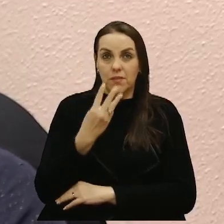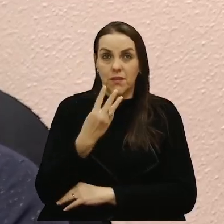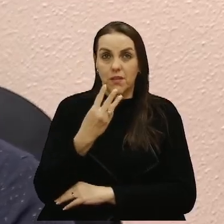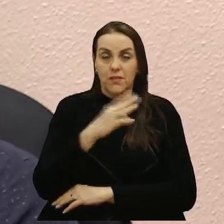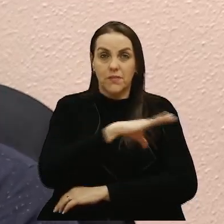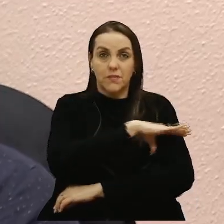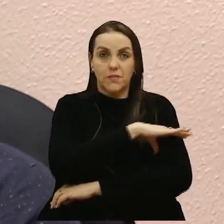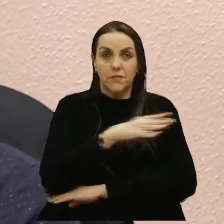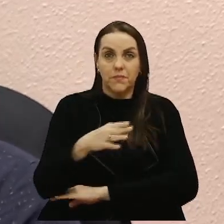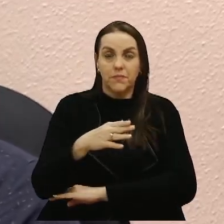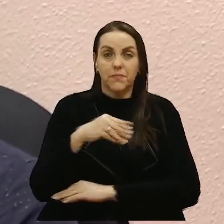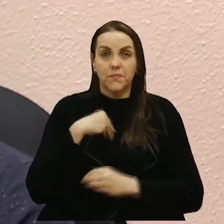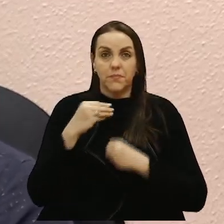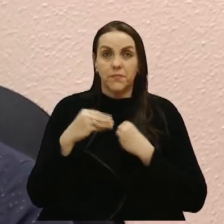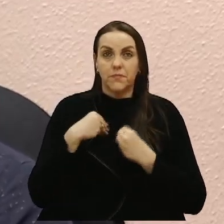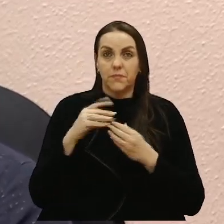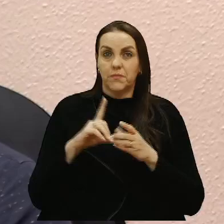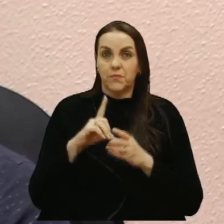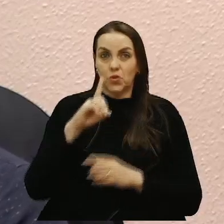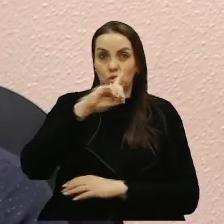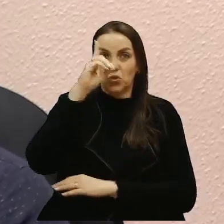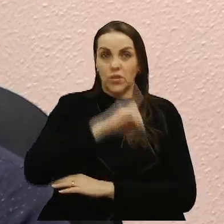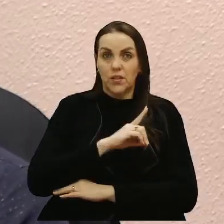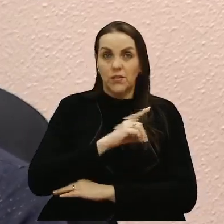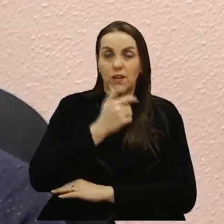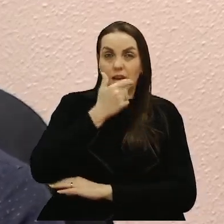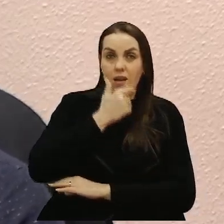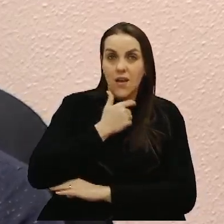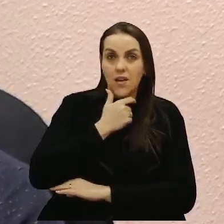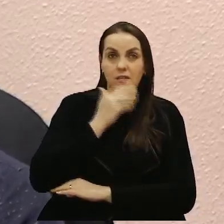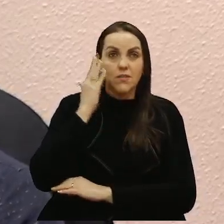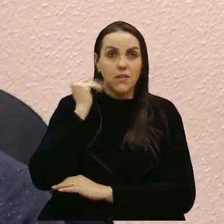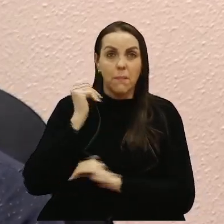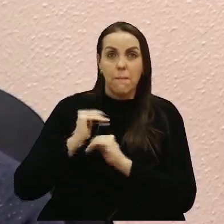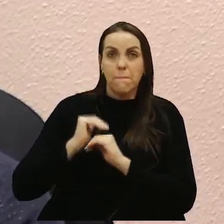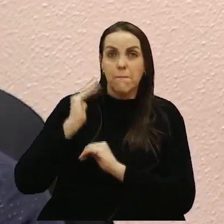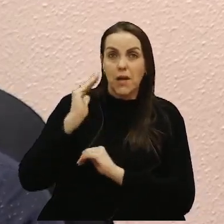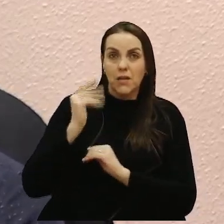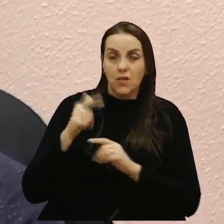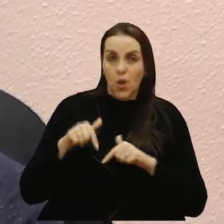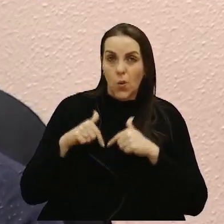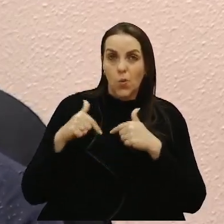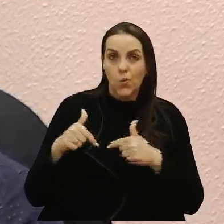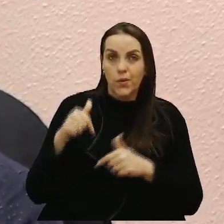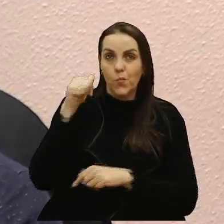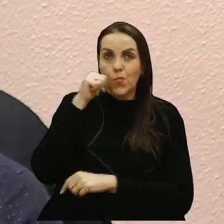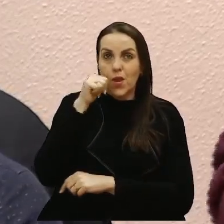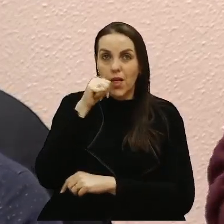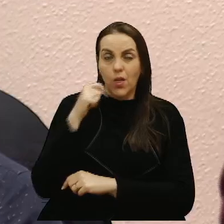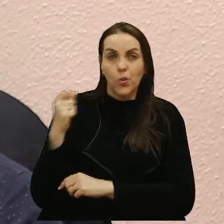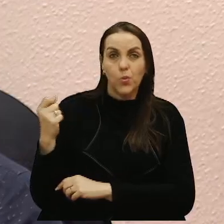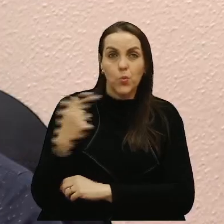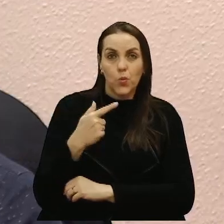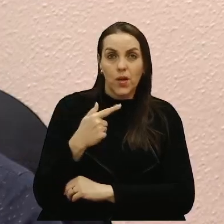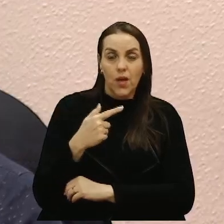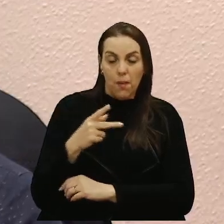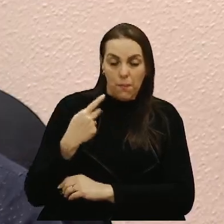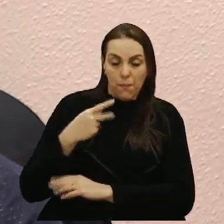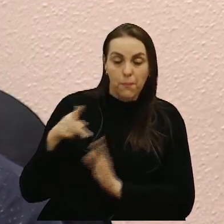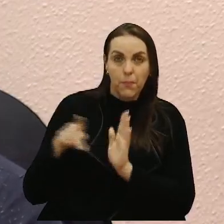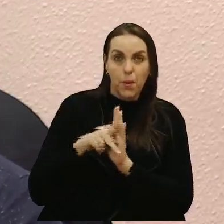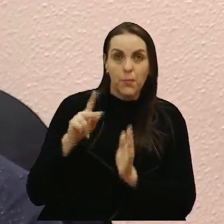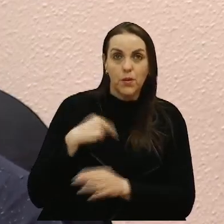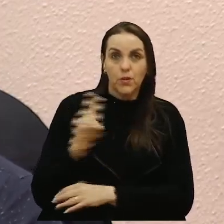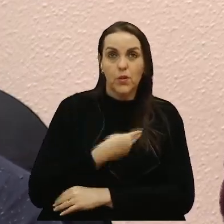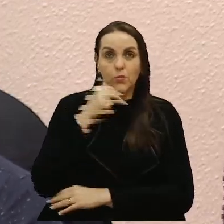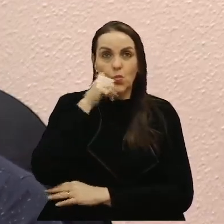Ramon, se sentirem no direito que eles acham que sabem mais sobre a luta das mulheres do que nós próprias mulheres. Isso